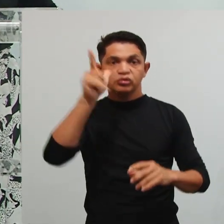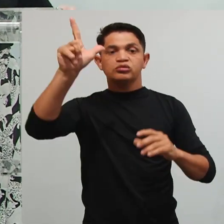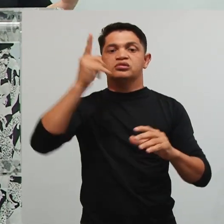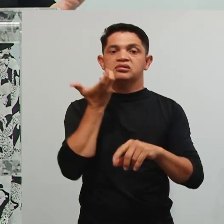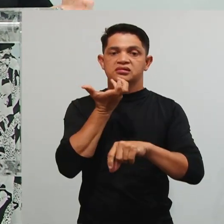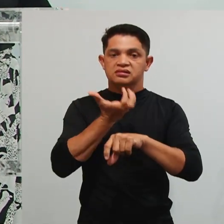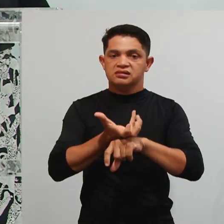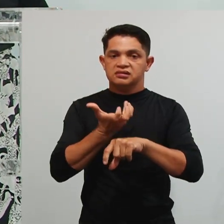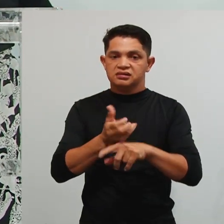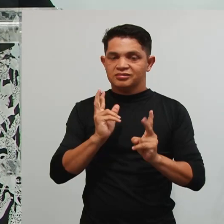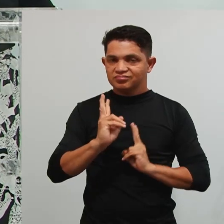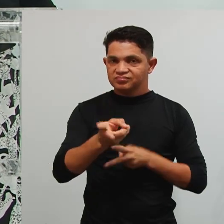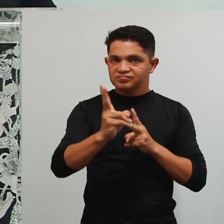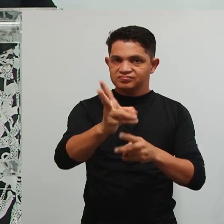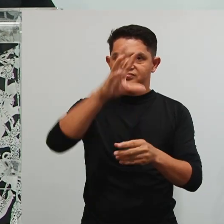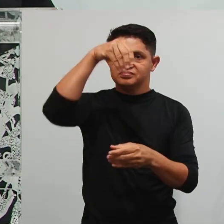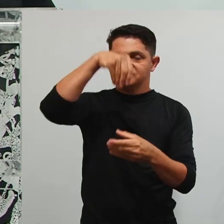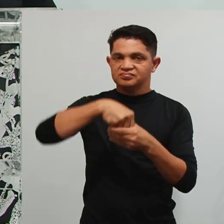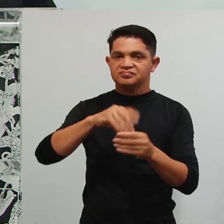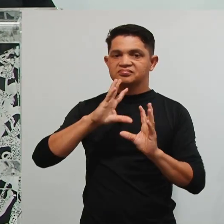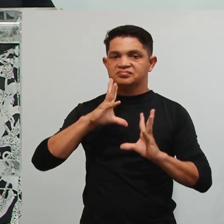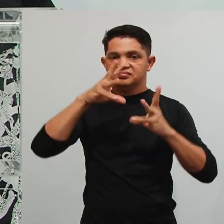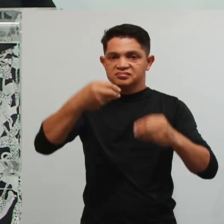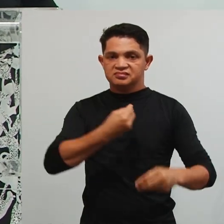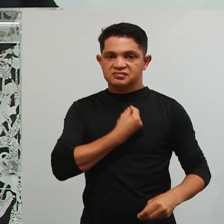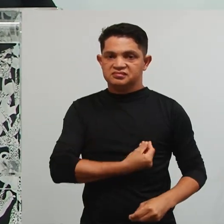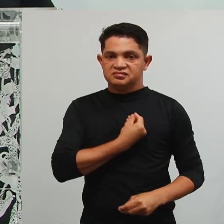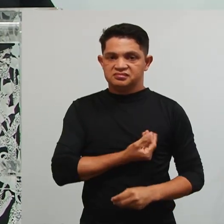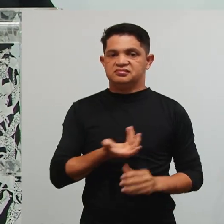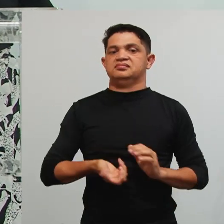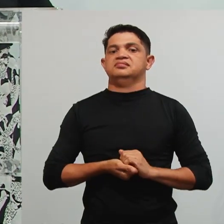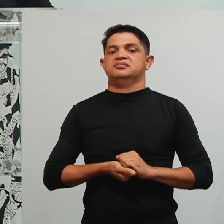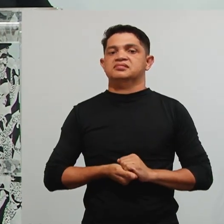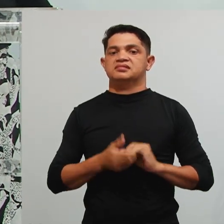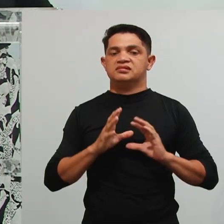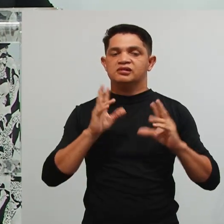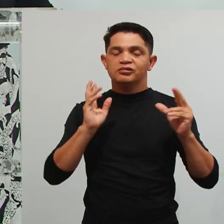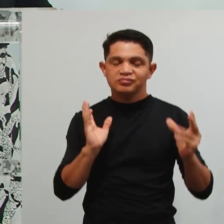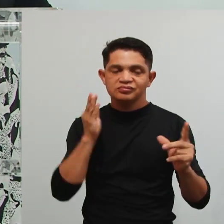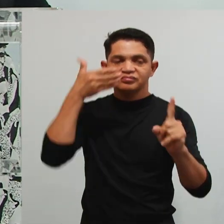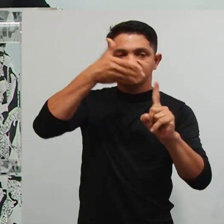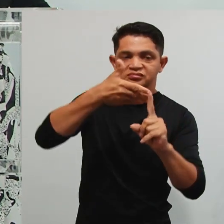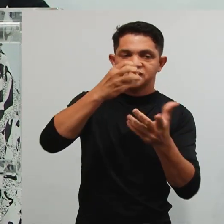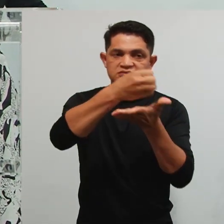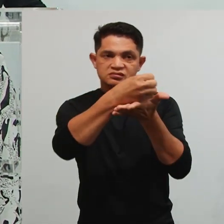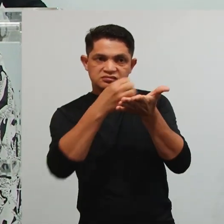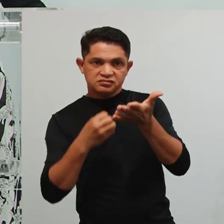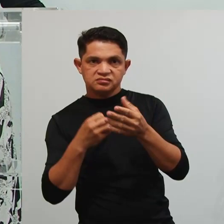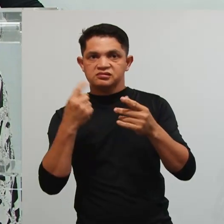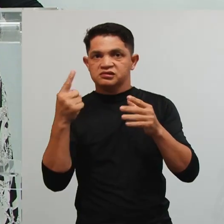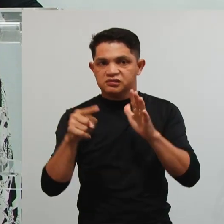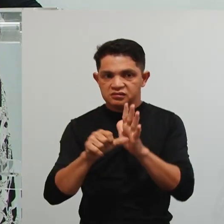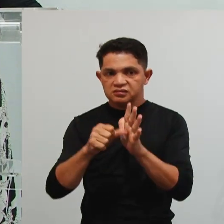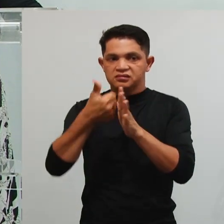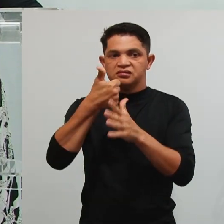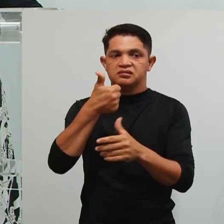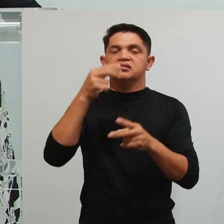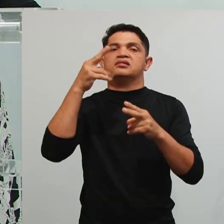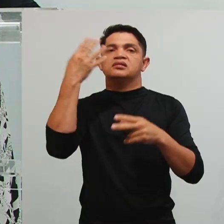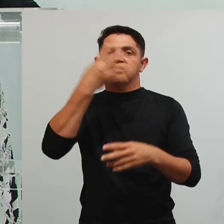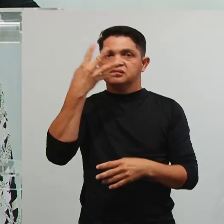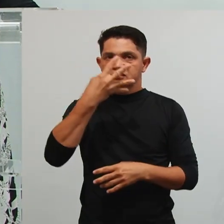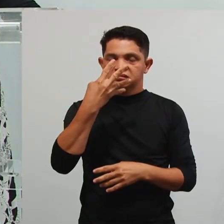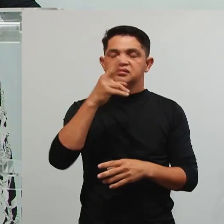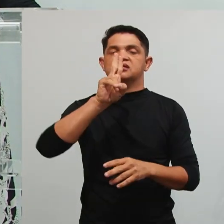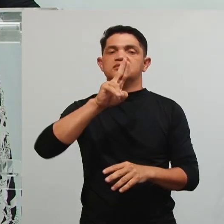da sequência, né, nos gêneros da redação oficial. E o primeiro gênero da aula de hoje que nós